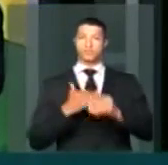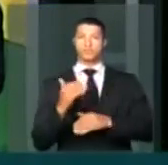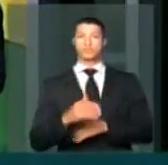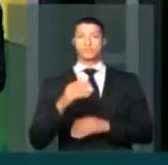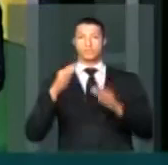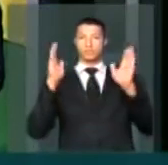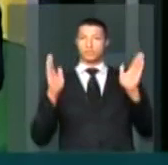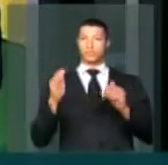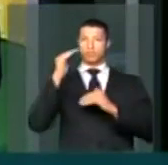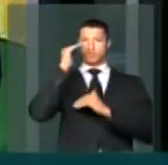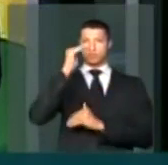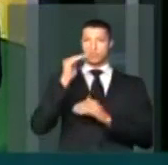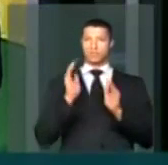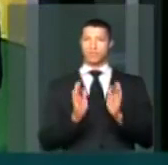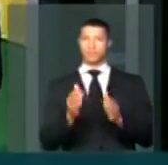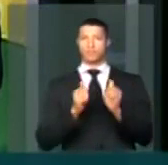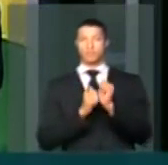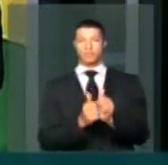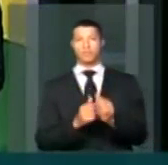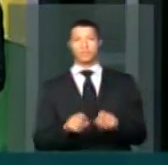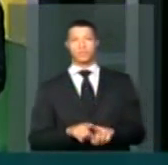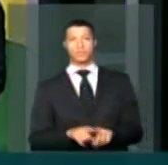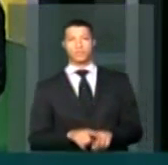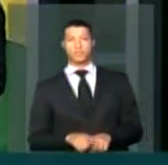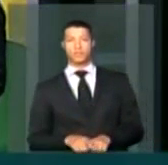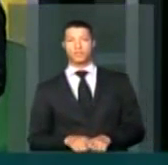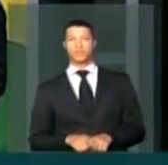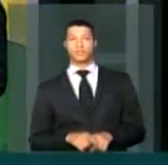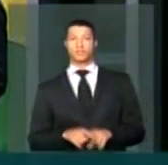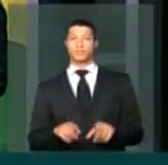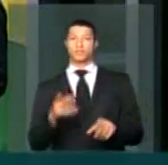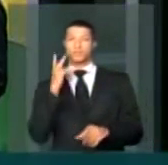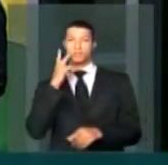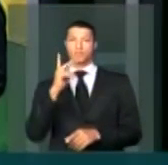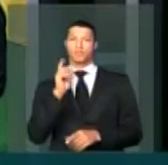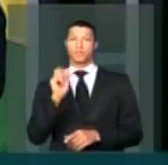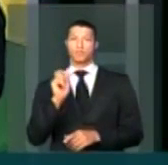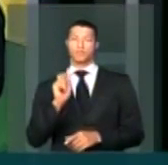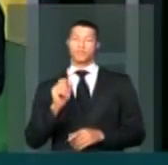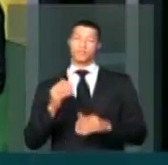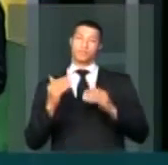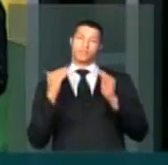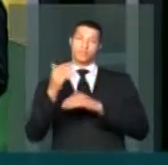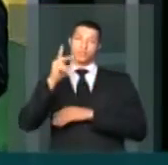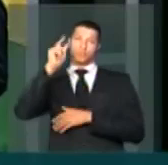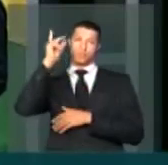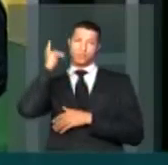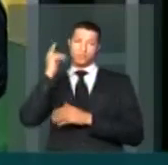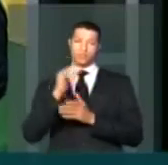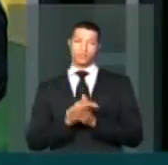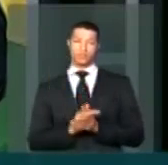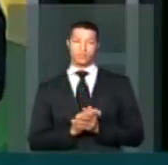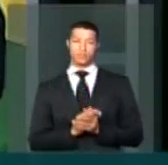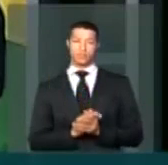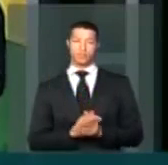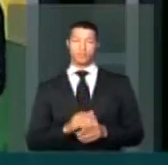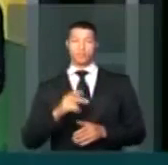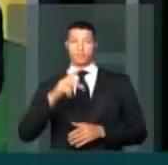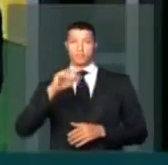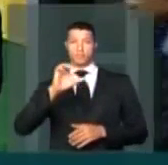os padrões seguirá critérios meritocráticos de antiguidade. Esta